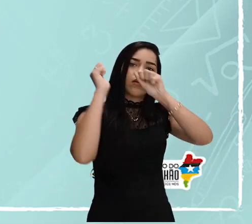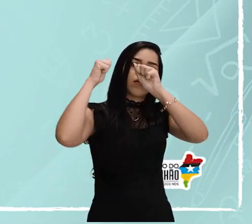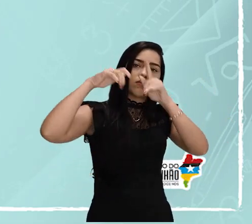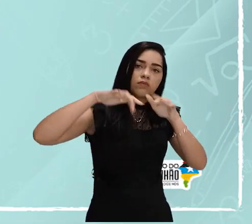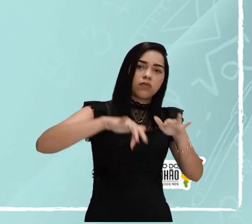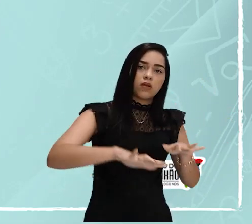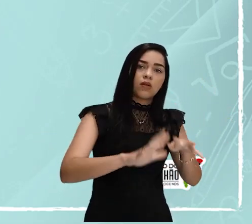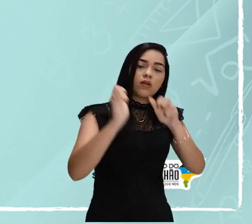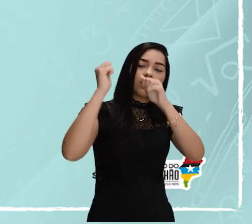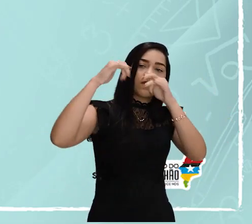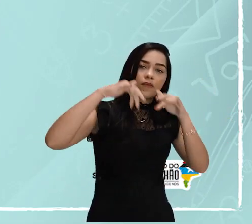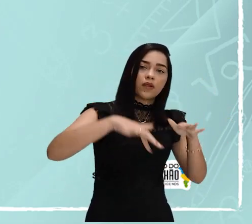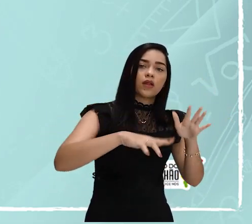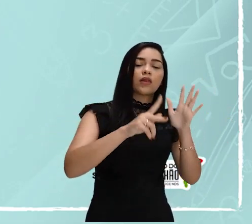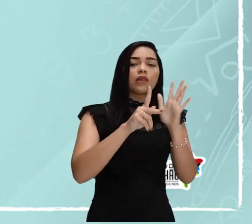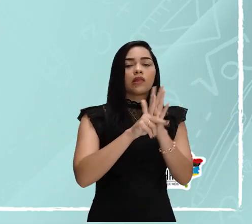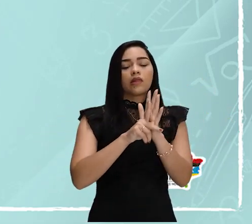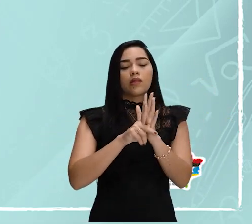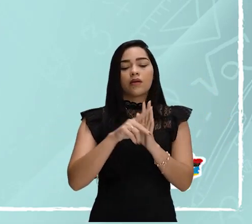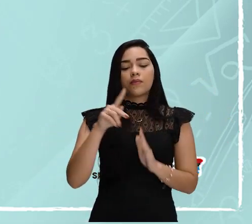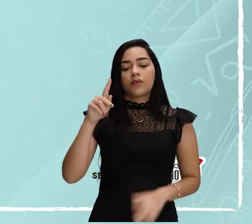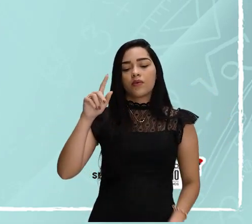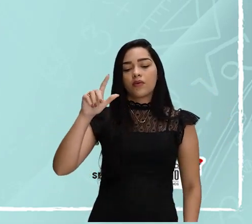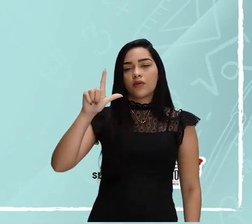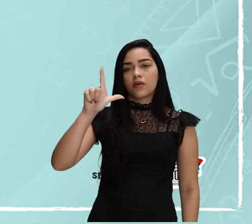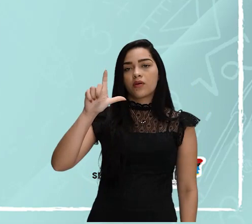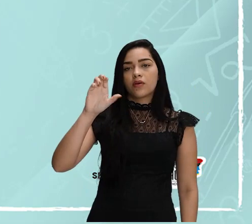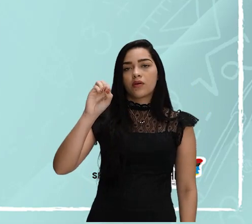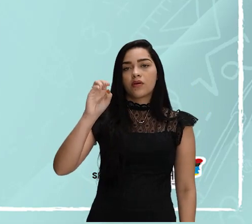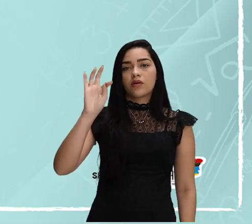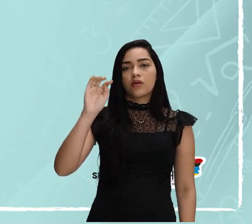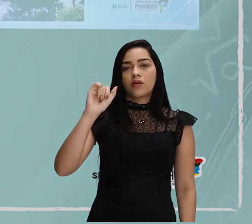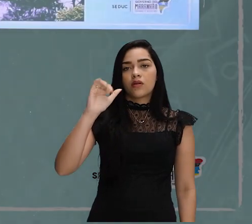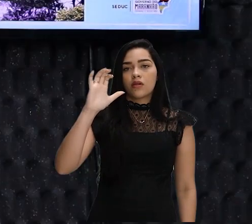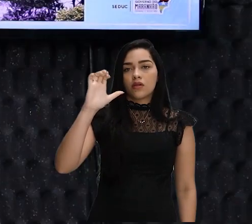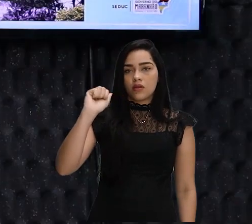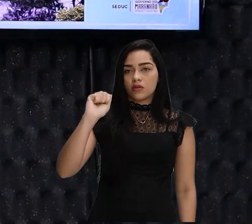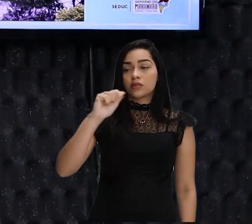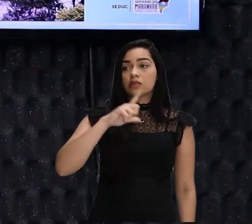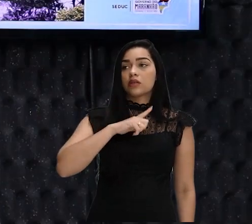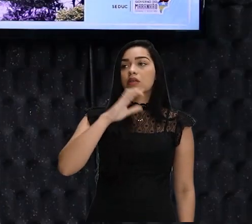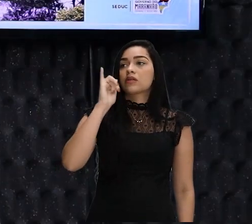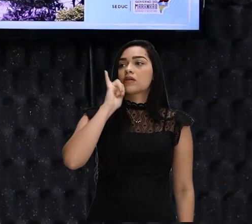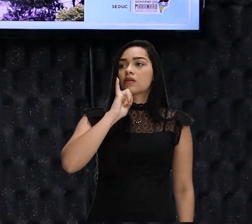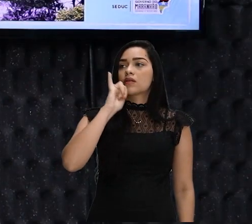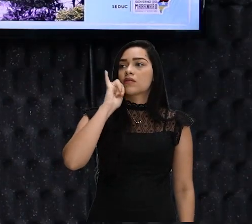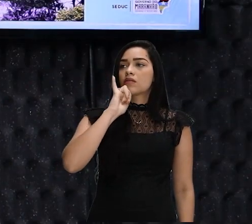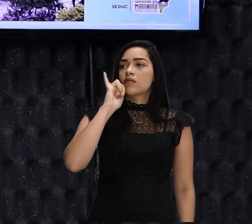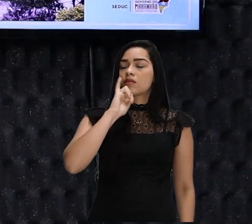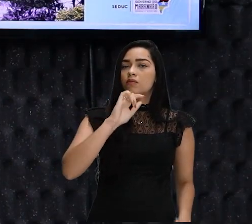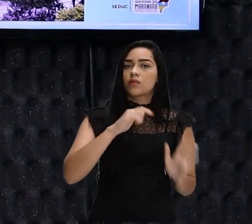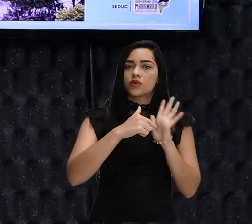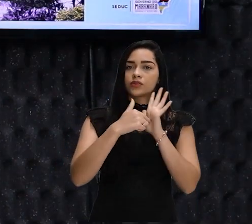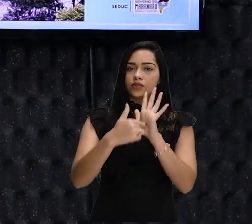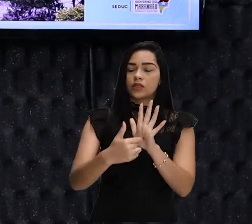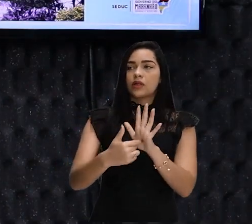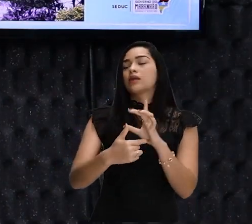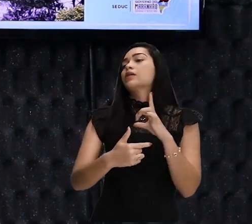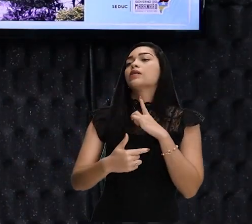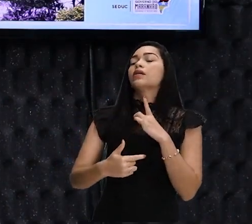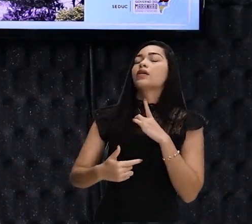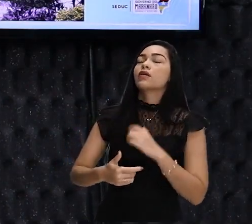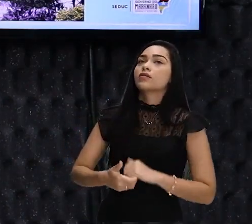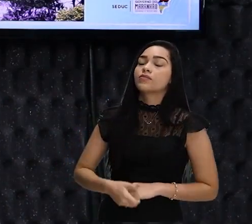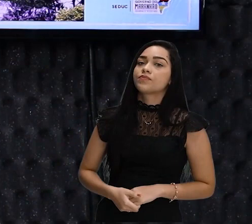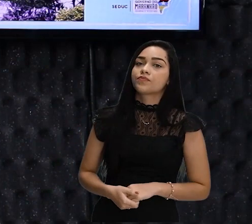eu tenho ali uma zona lótica. Tá certo, pessoal? Como exemplo de zona lêntica, eu posso citar para